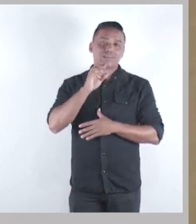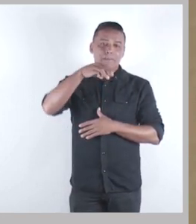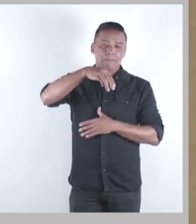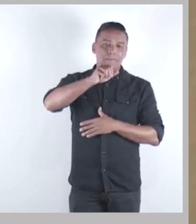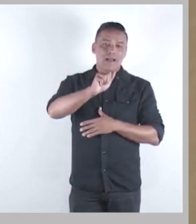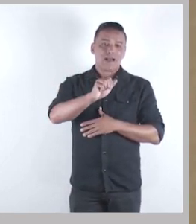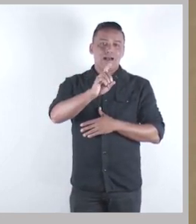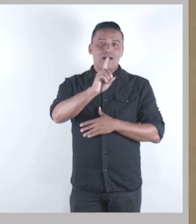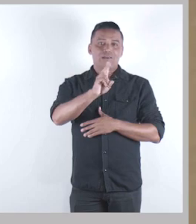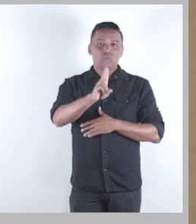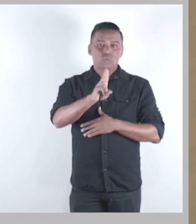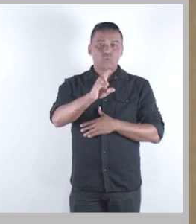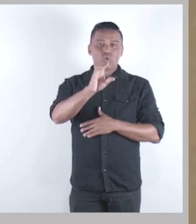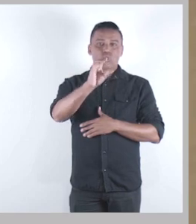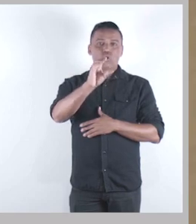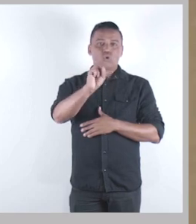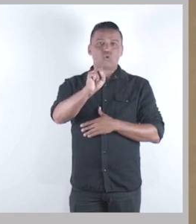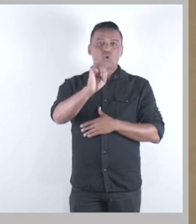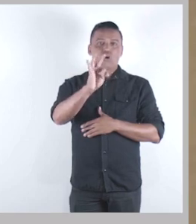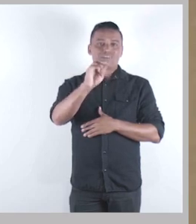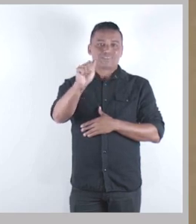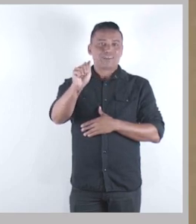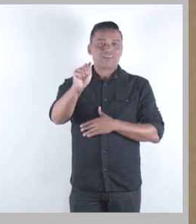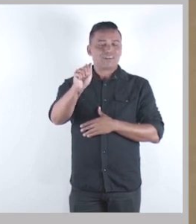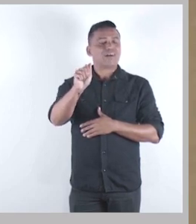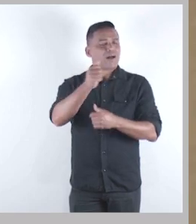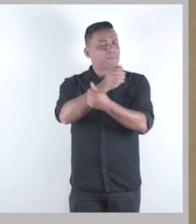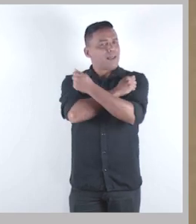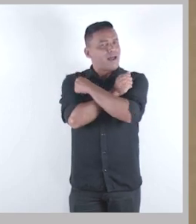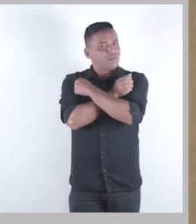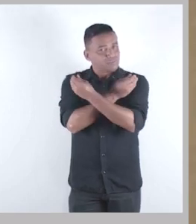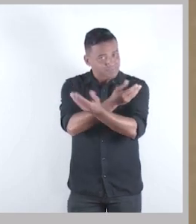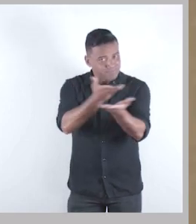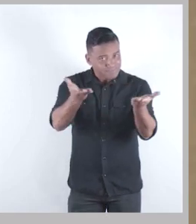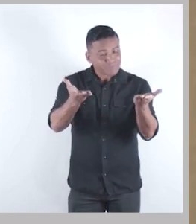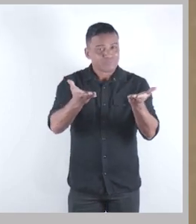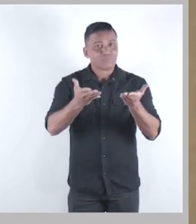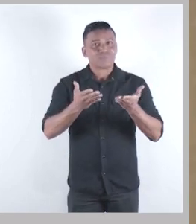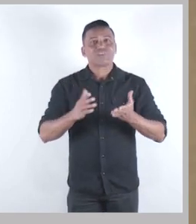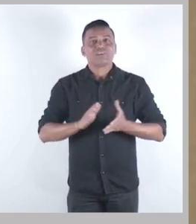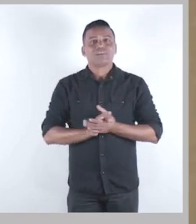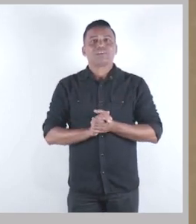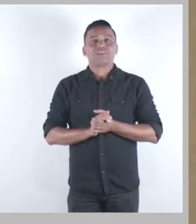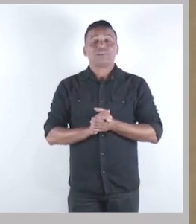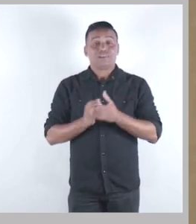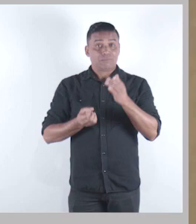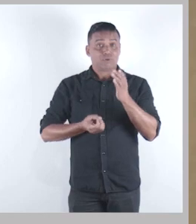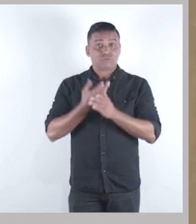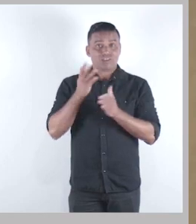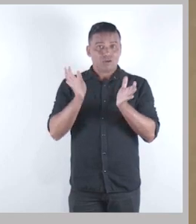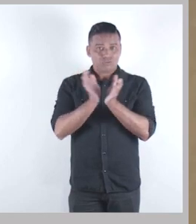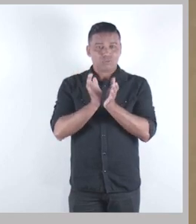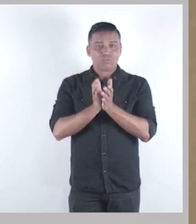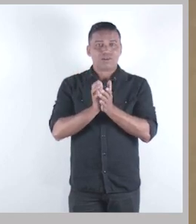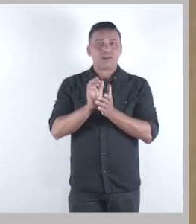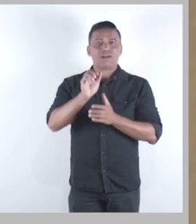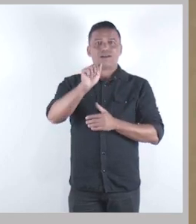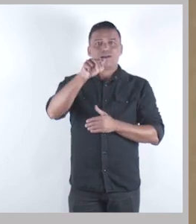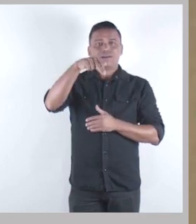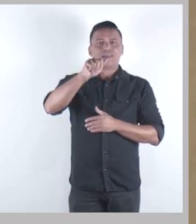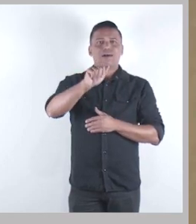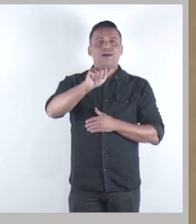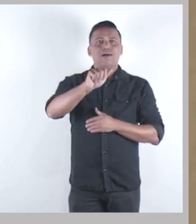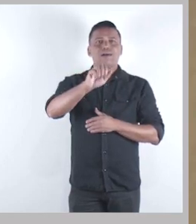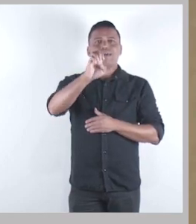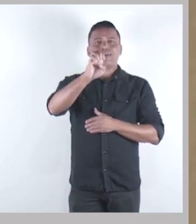Costa, aliás, para quem eu mando um grande abraço. Eu sei que está ligada à produção de livros. Outra pessoa é a Annalisa Ribeiro, né, que